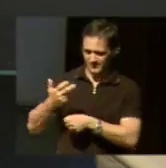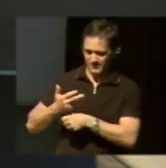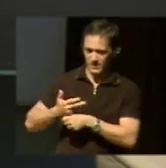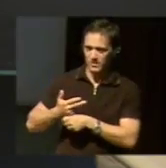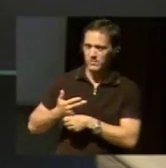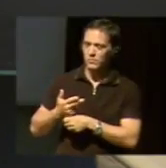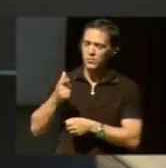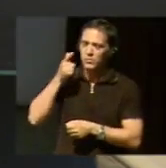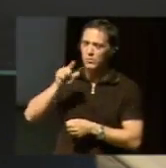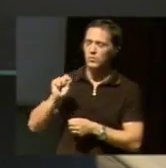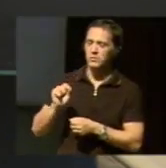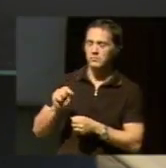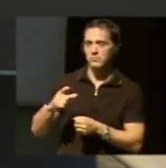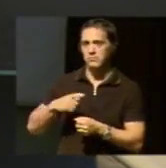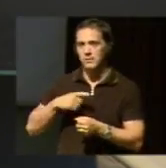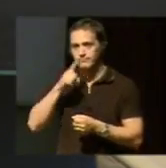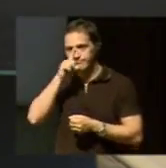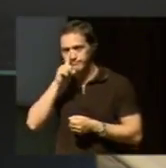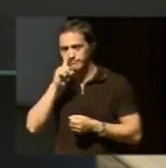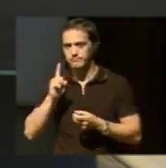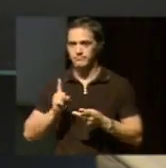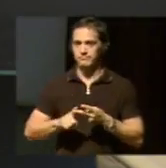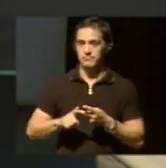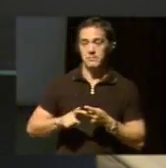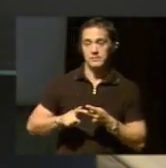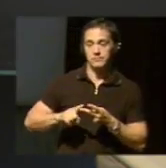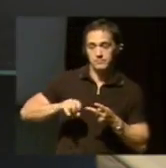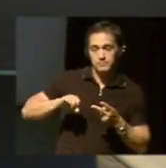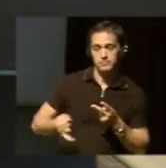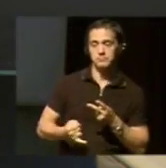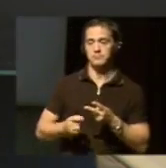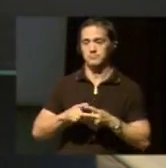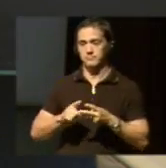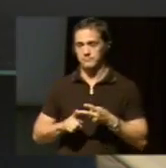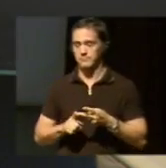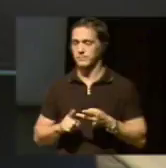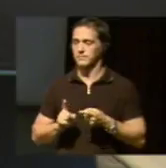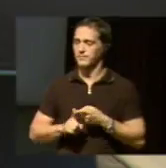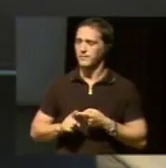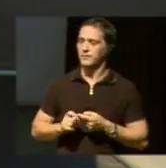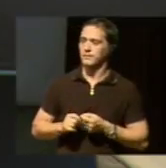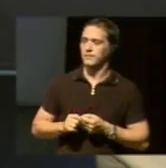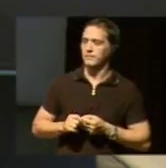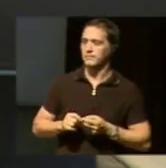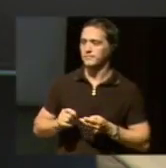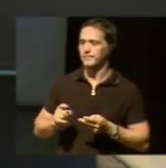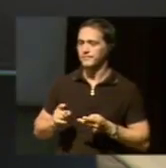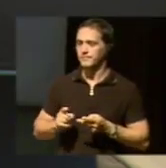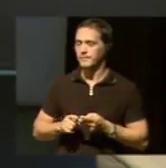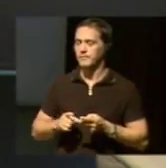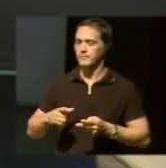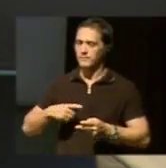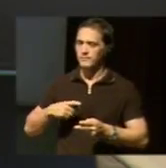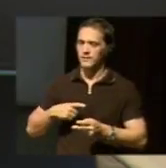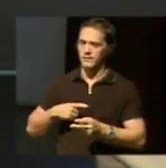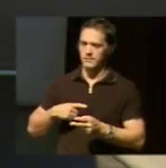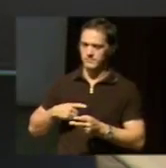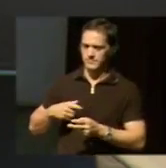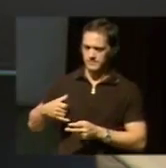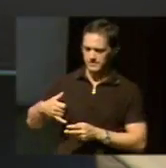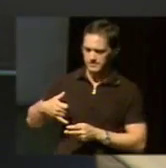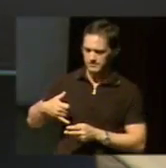de novo, tem oportunidades e riscos. Por um lado, existem novas possibilidades de entrar em relações com as gerações